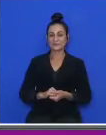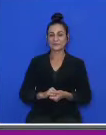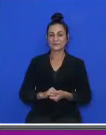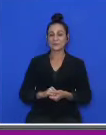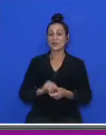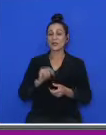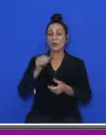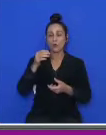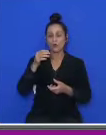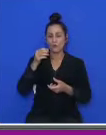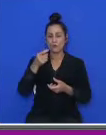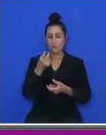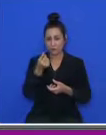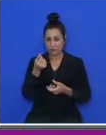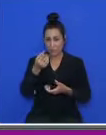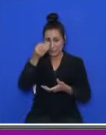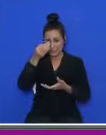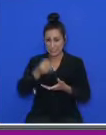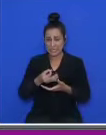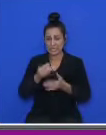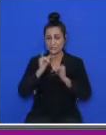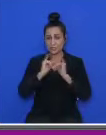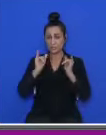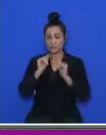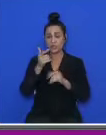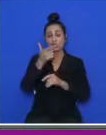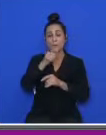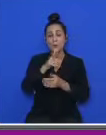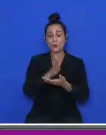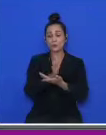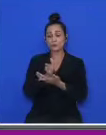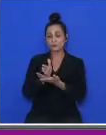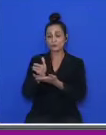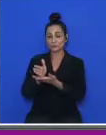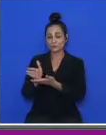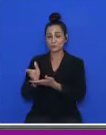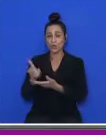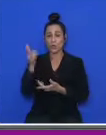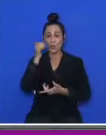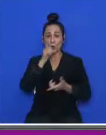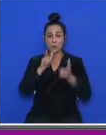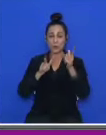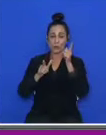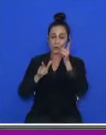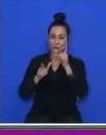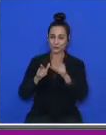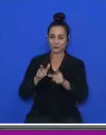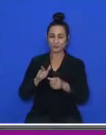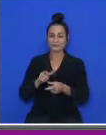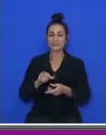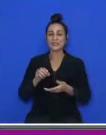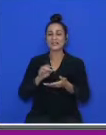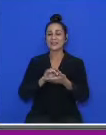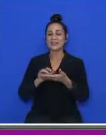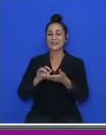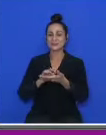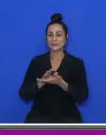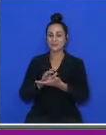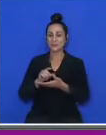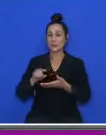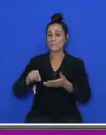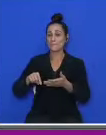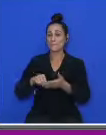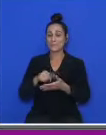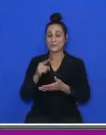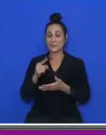Vamos lá, o valor exato de premiação será divulgado logo após o rateio entre as apostas vencedoras na Loto Fácil.